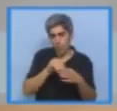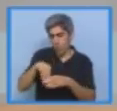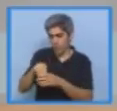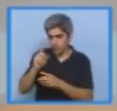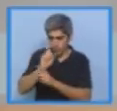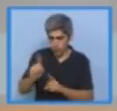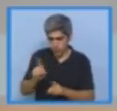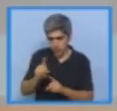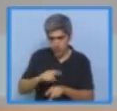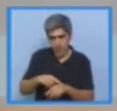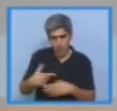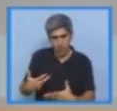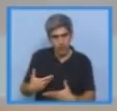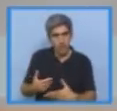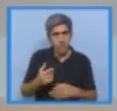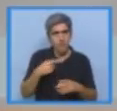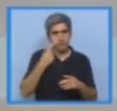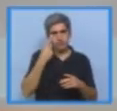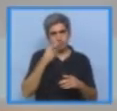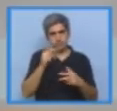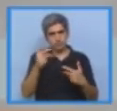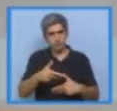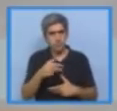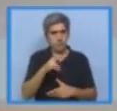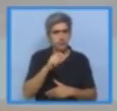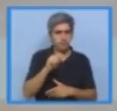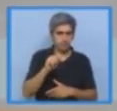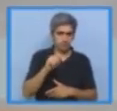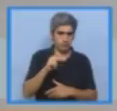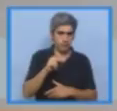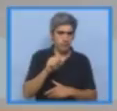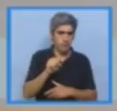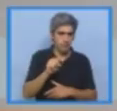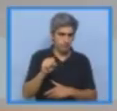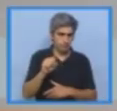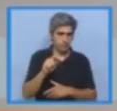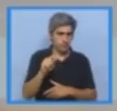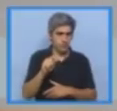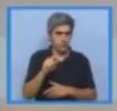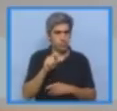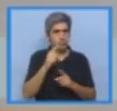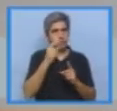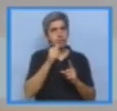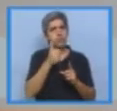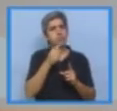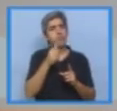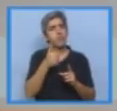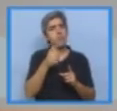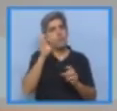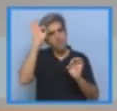músicas contemporâneas. Já houve um sobre o reggae e o Bob Marley cantava o Salmo 23, já houve